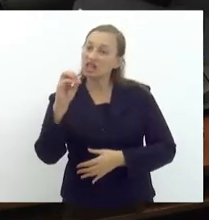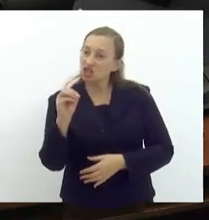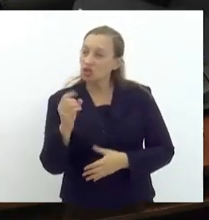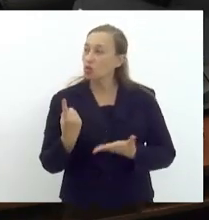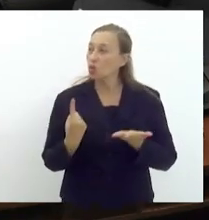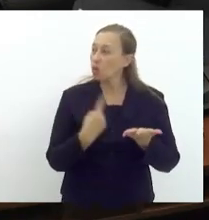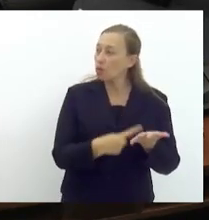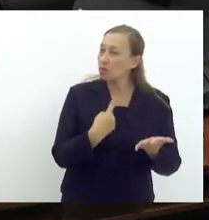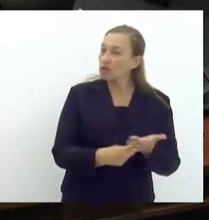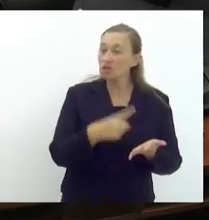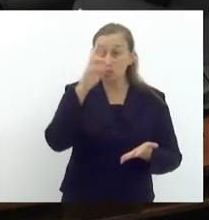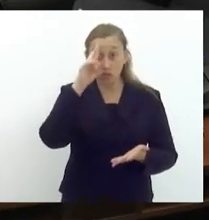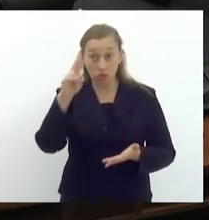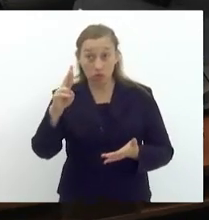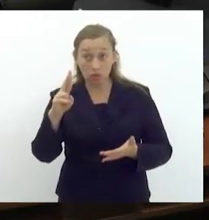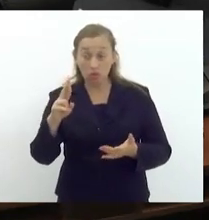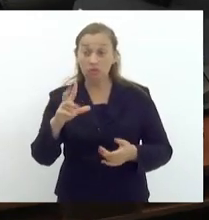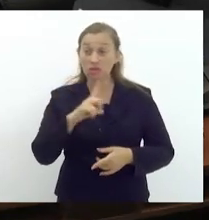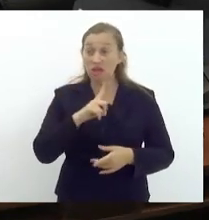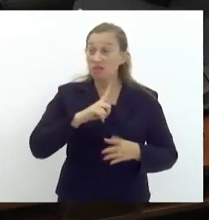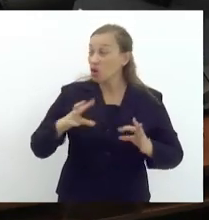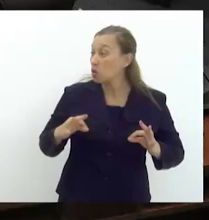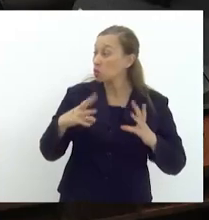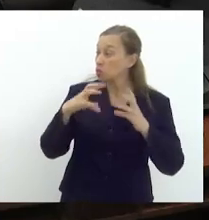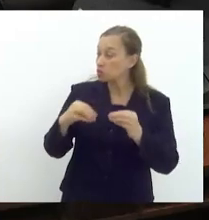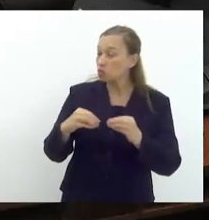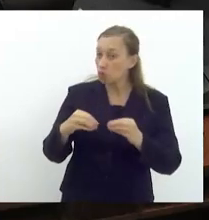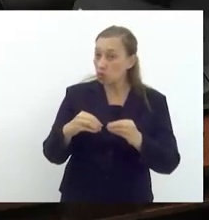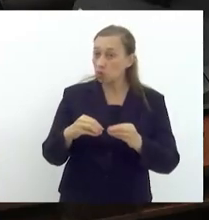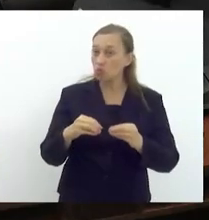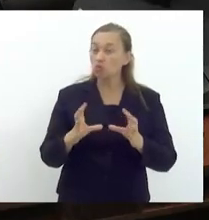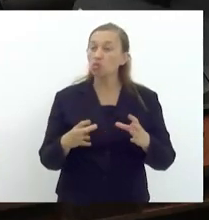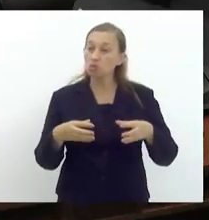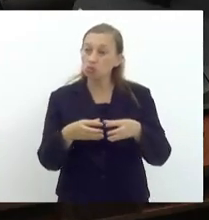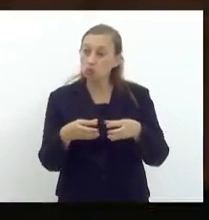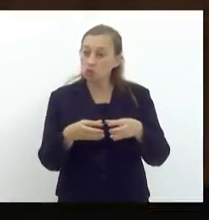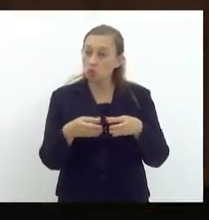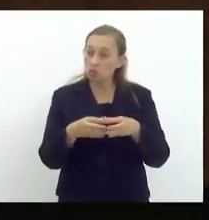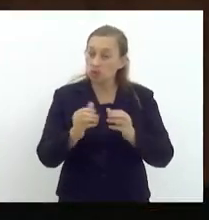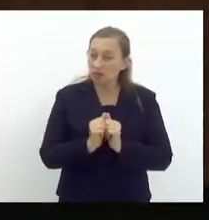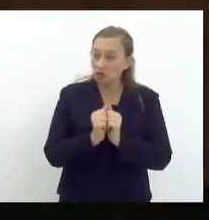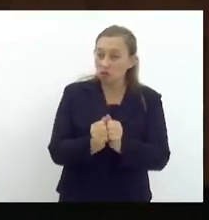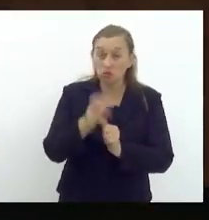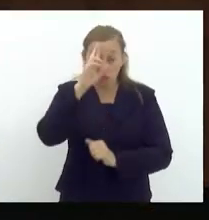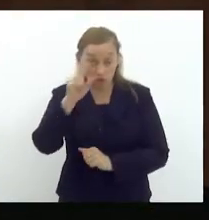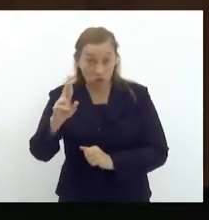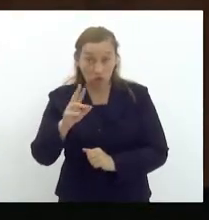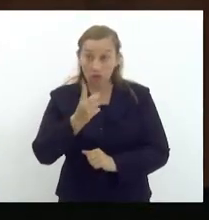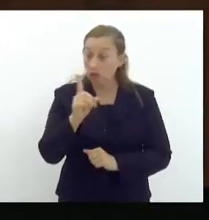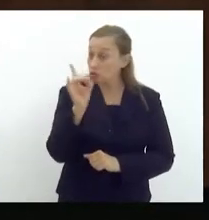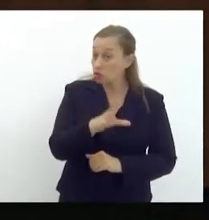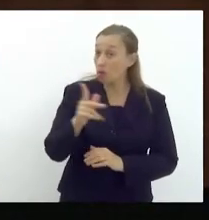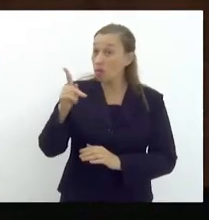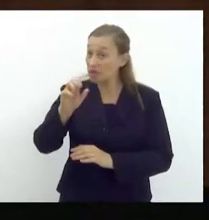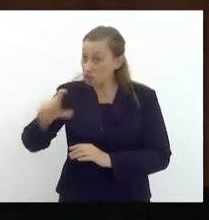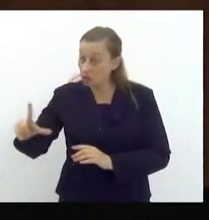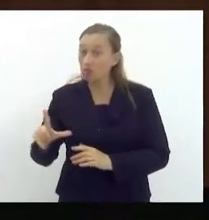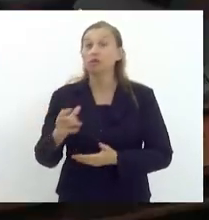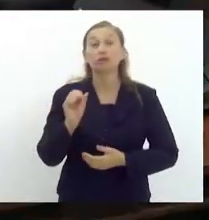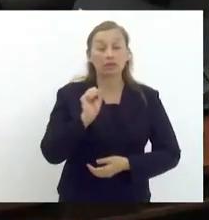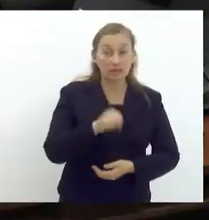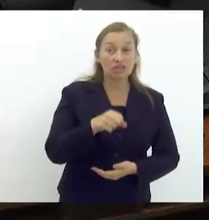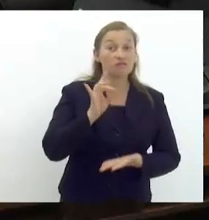vossa excelência assumiu com todas as bancadas que estavam com vossa excelência não somente a bancada do pessoal